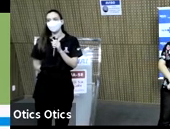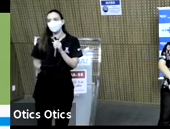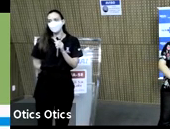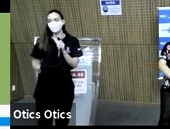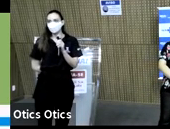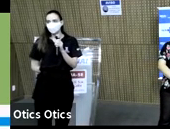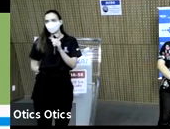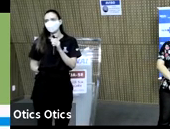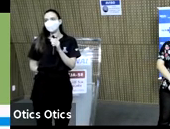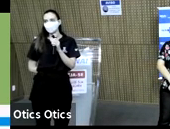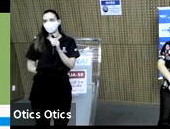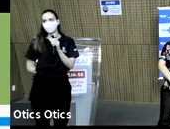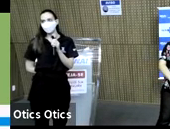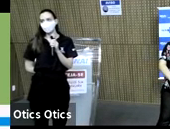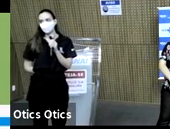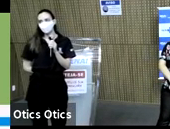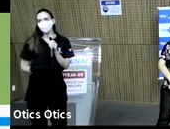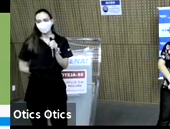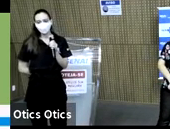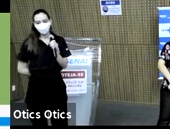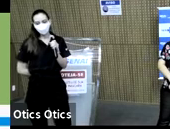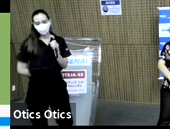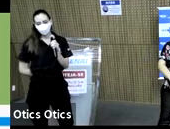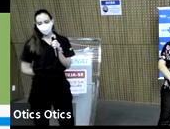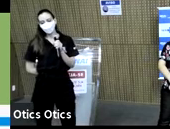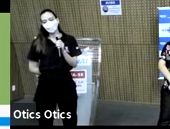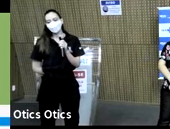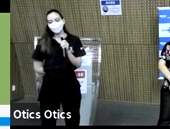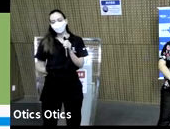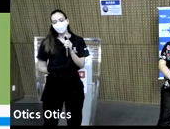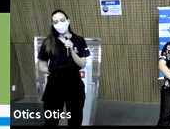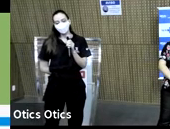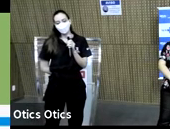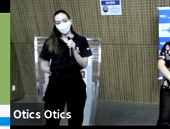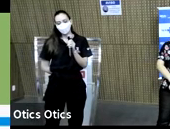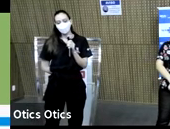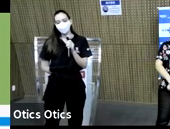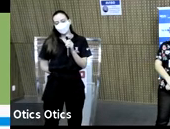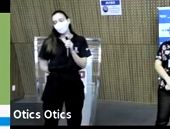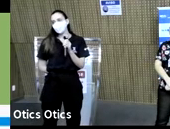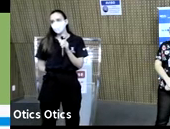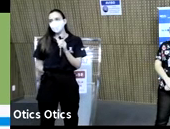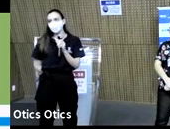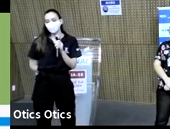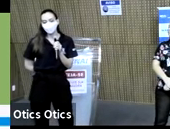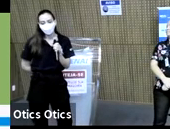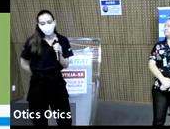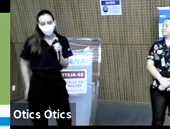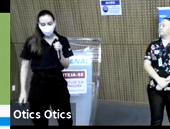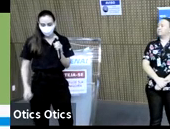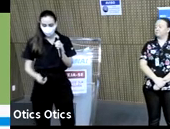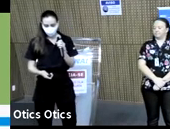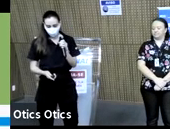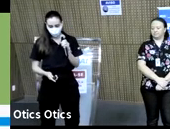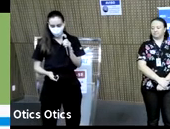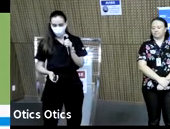porcentagem de cura, os pacientes ainda estão em acompanhamento, por isso que nós não temos nenhum caso novo de cura em